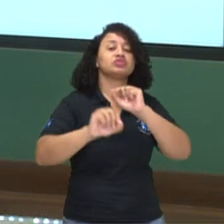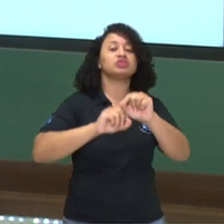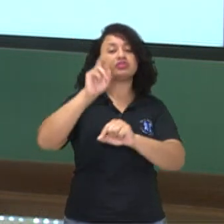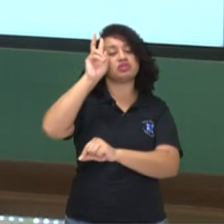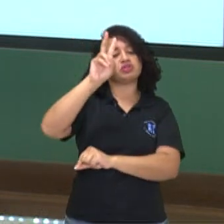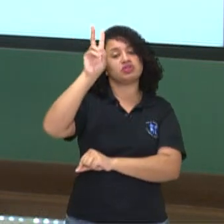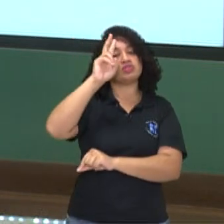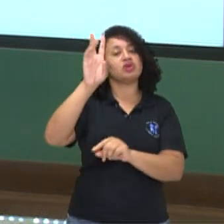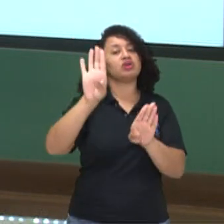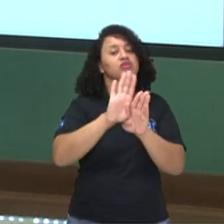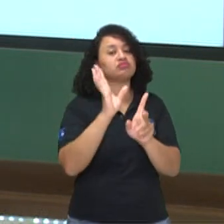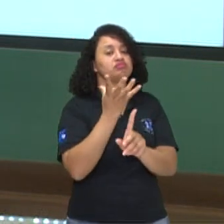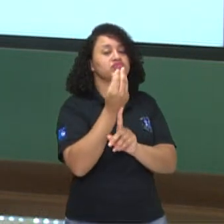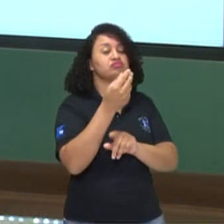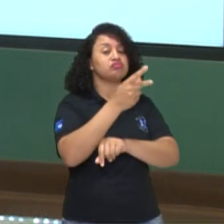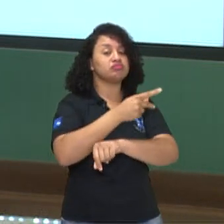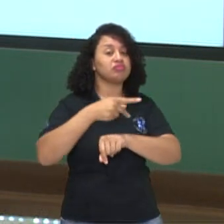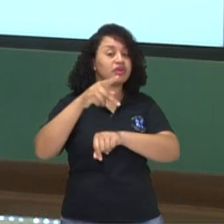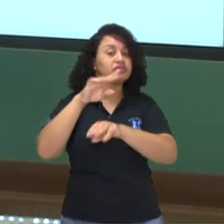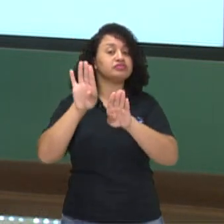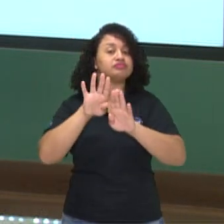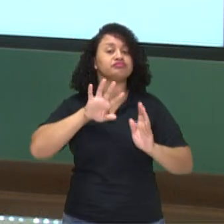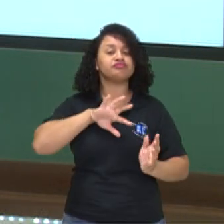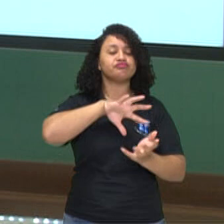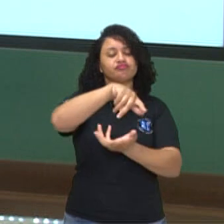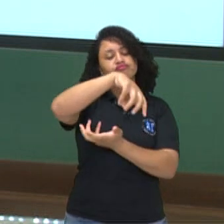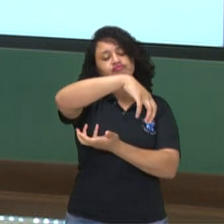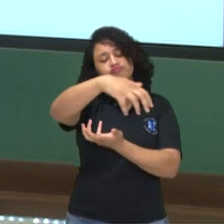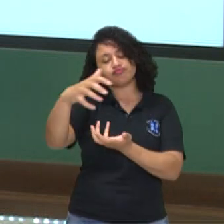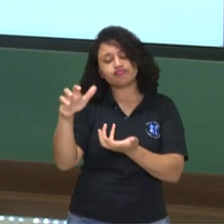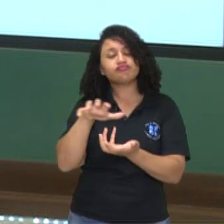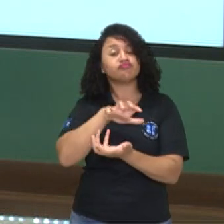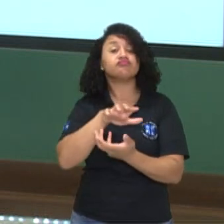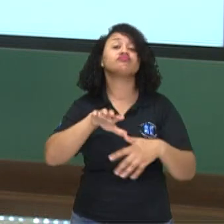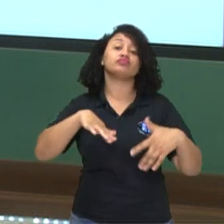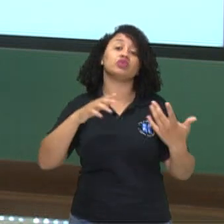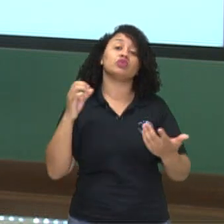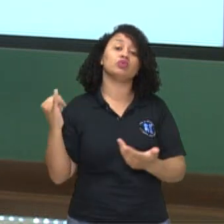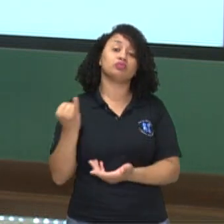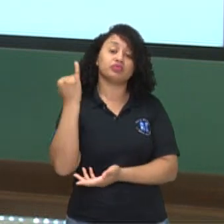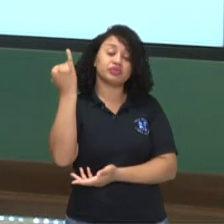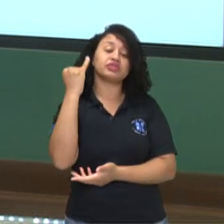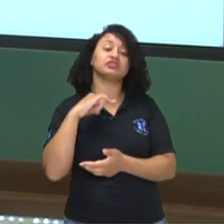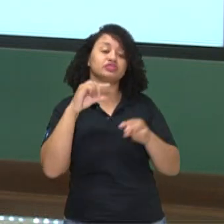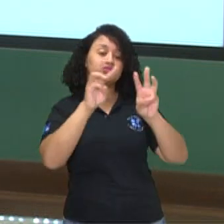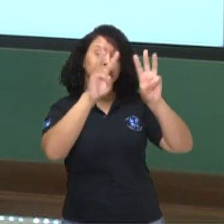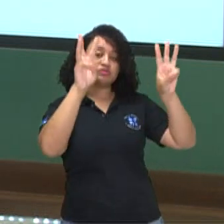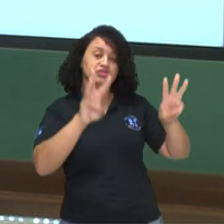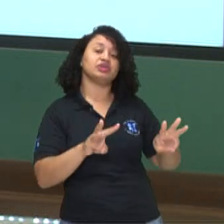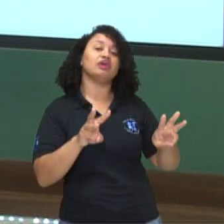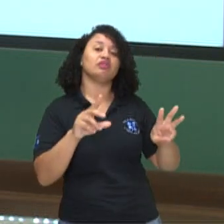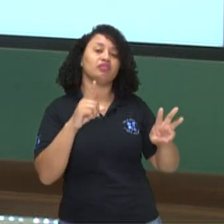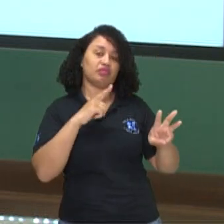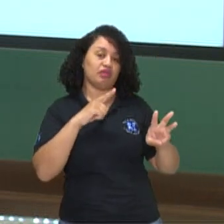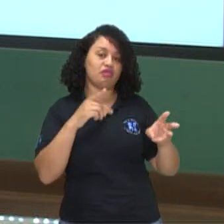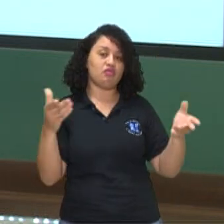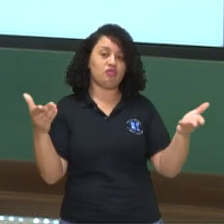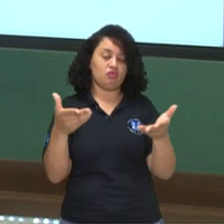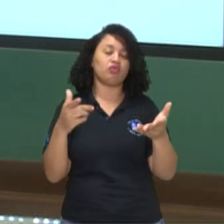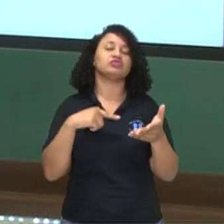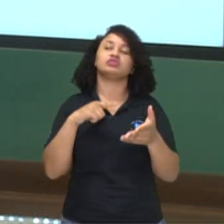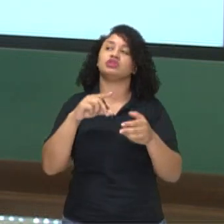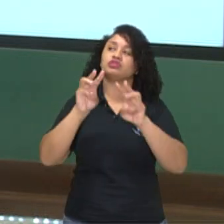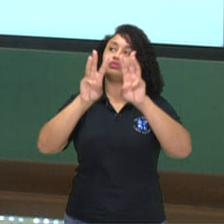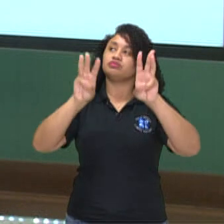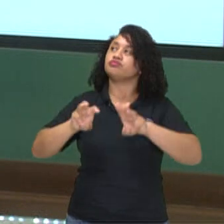e artística de um país e do mundo, né? Então, quão importantes são esses museus nos dias de hoje, os museus